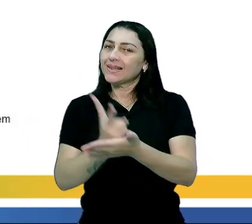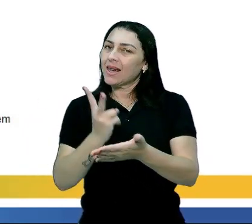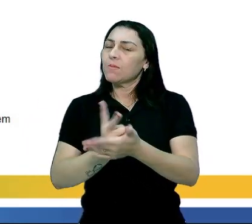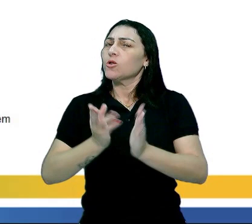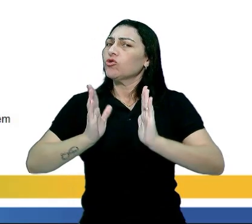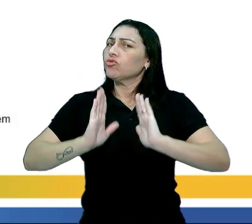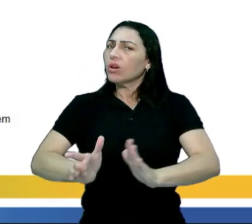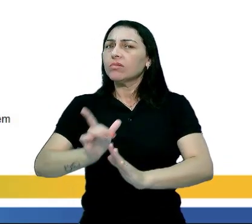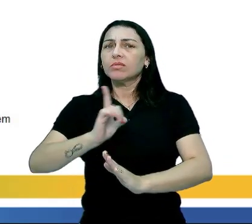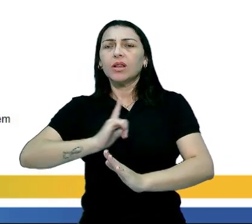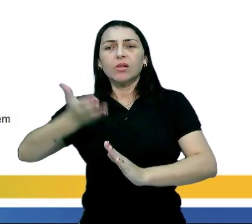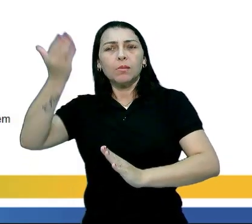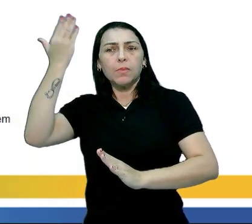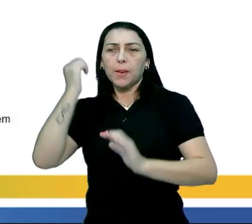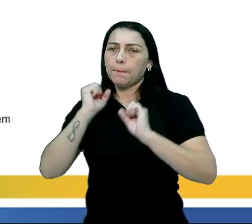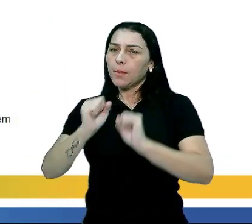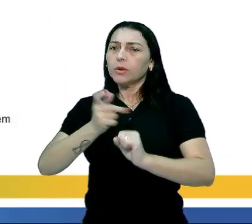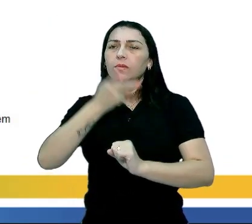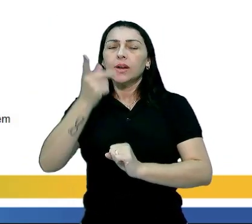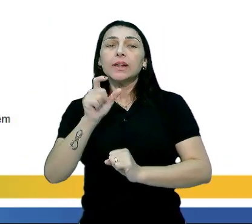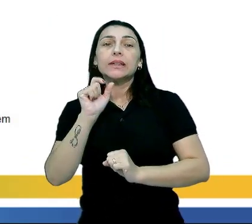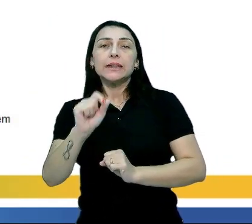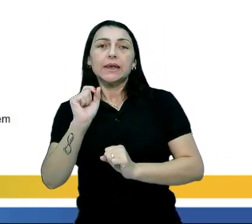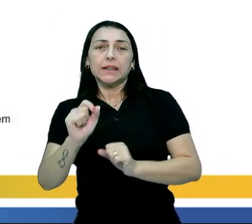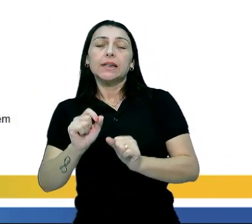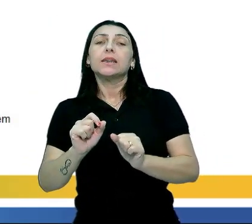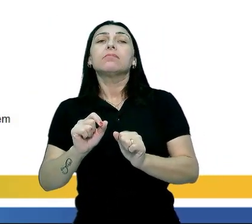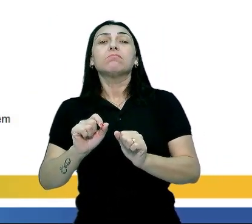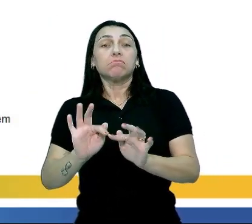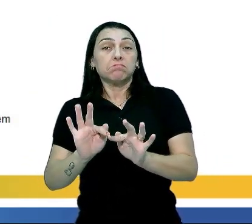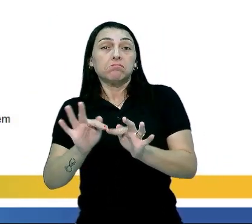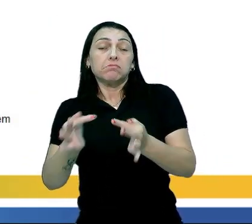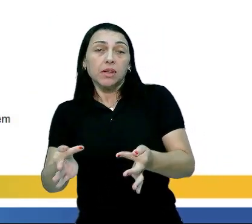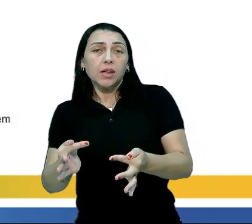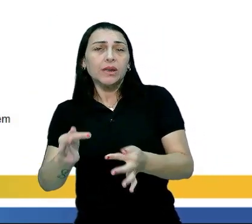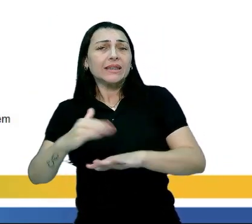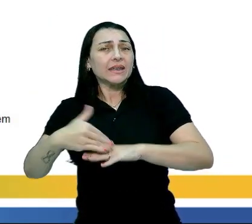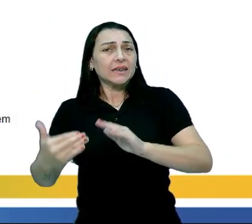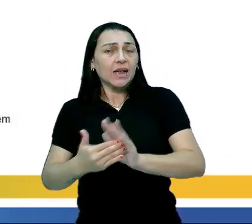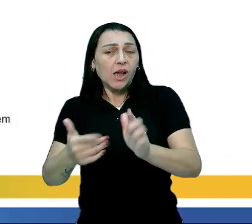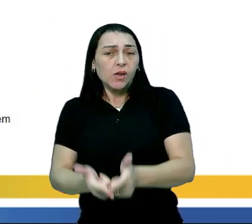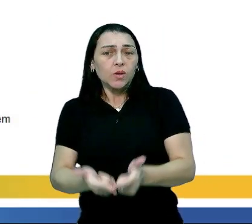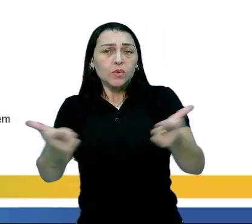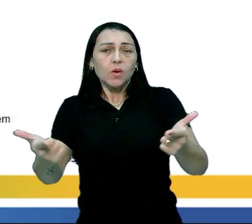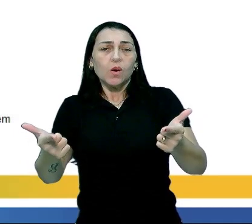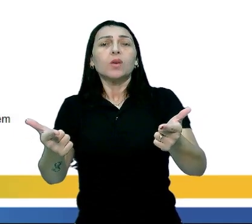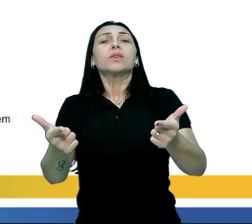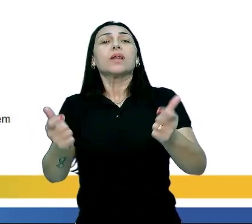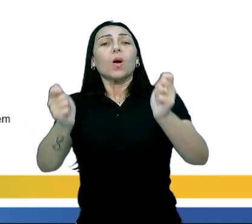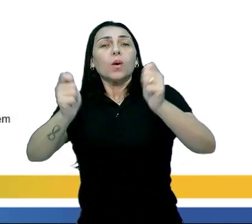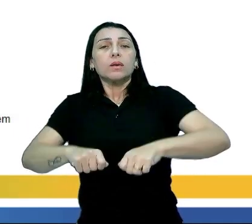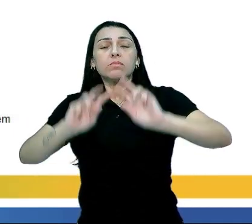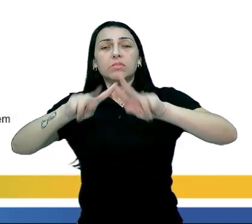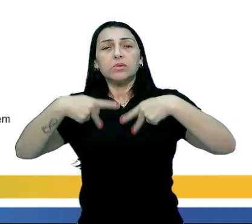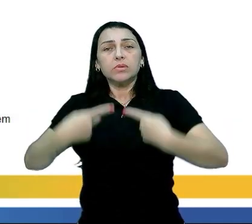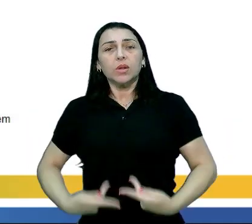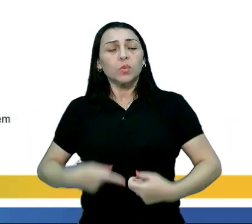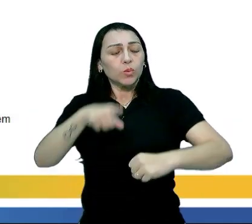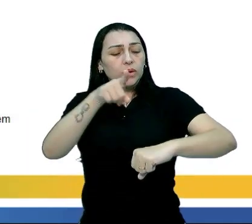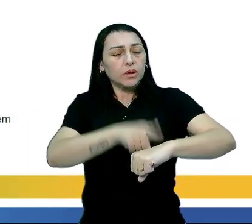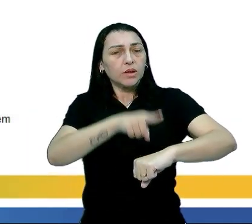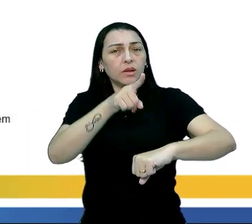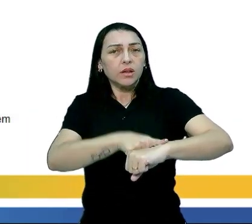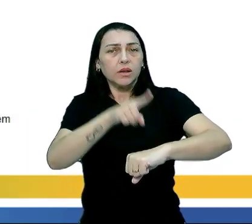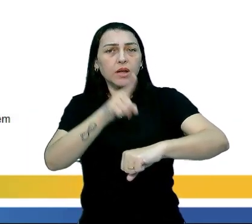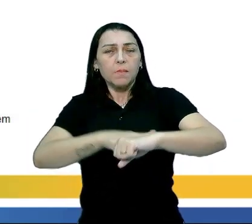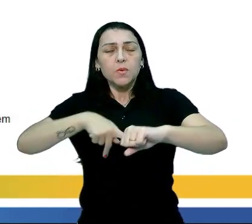sempre existiu. Pode-se dizer que tem sido comum a toda sorte e condição humana, em todos os tempos